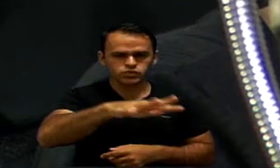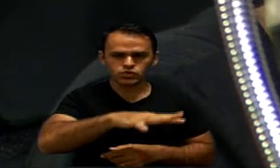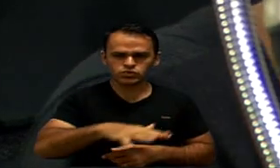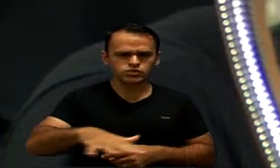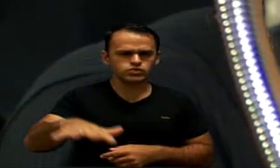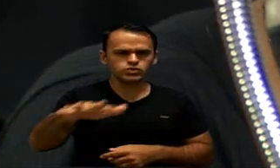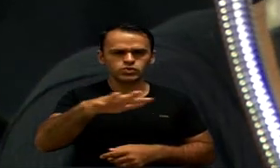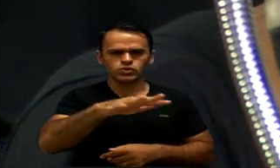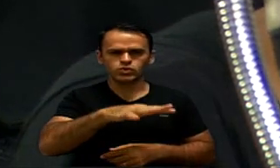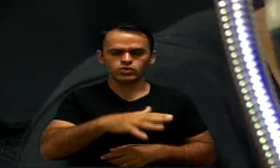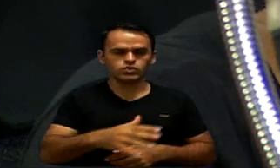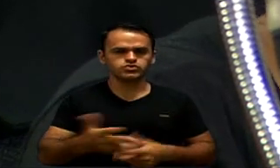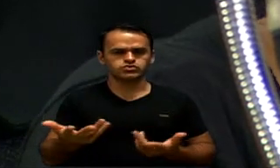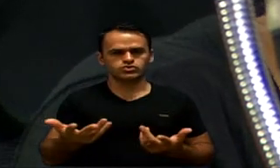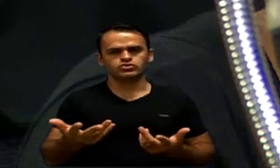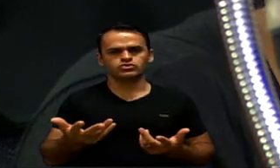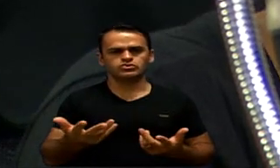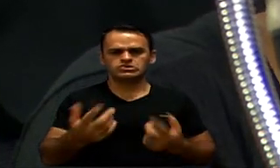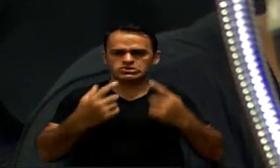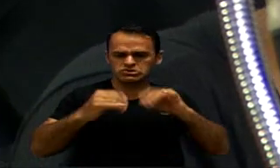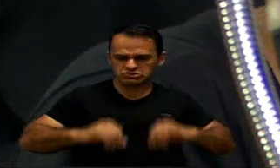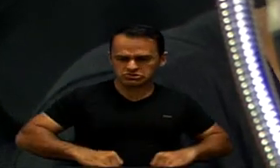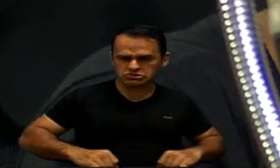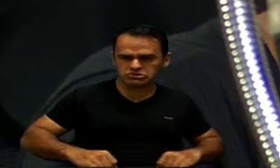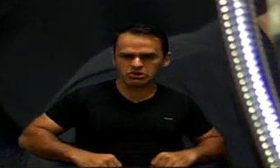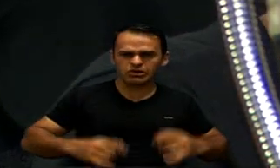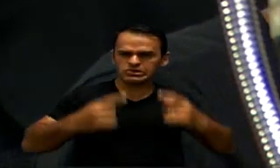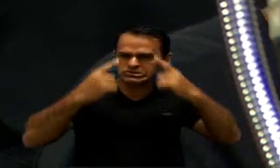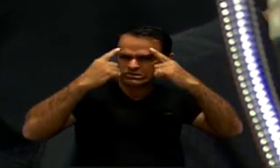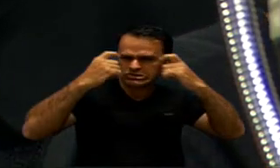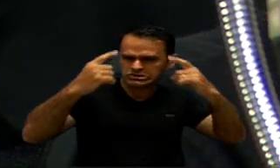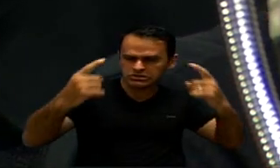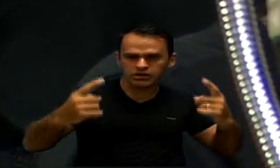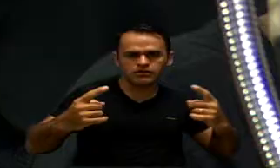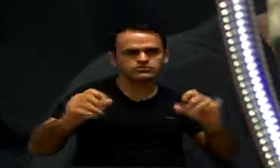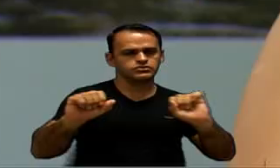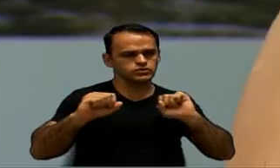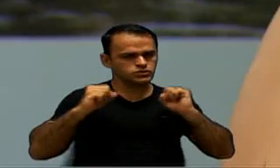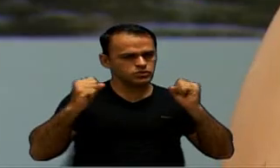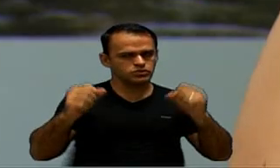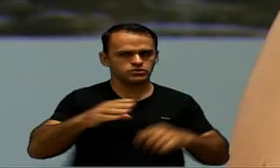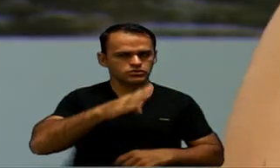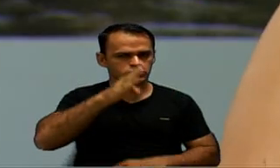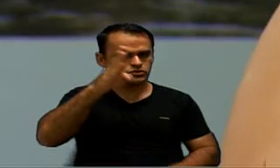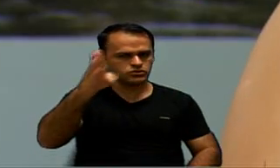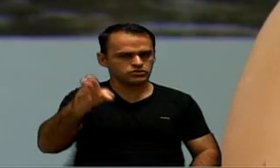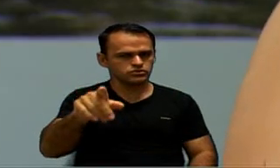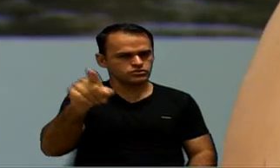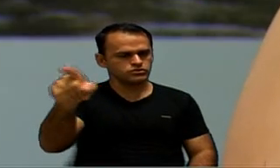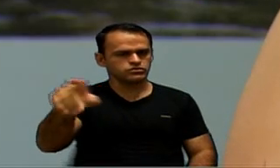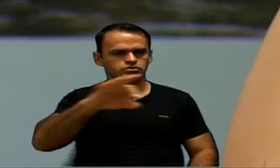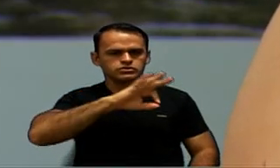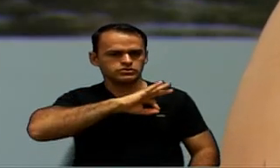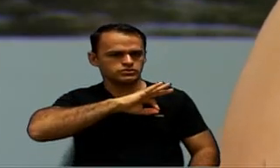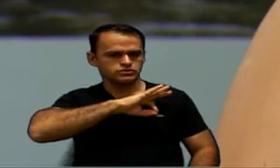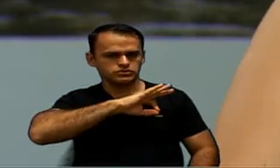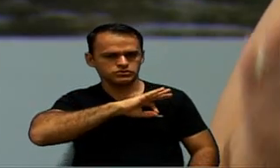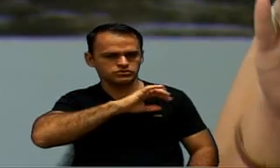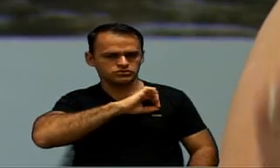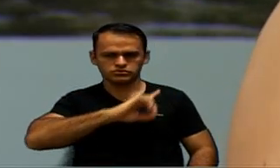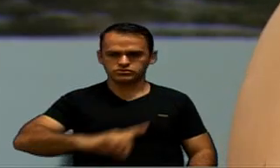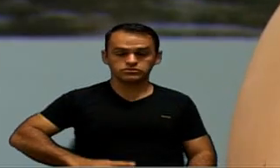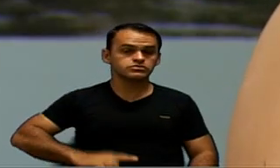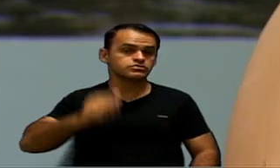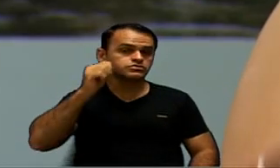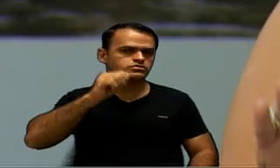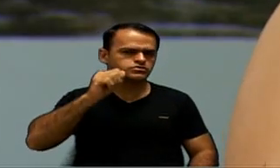violência tenha o primeiro atendimento, Castelli, que é na DDM ou no plantão,